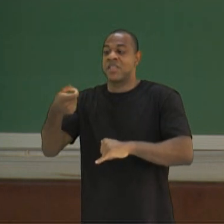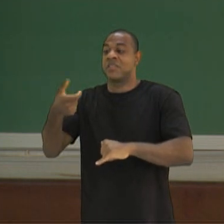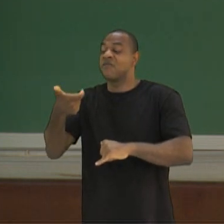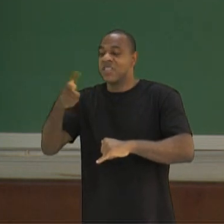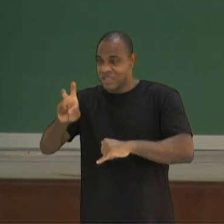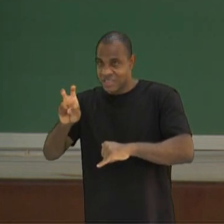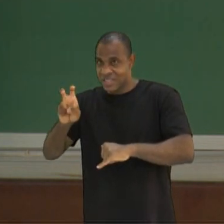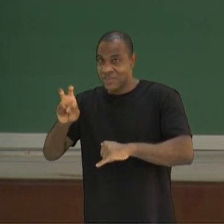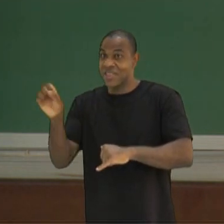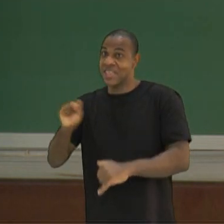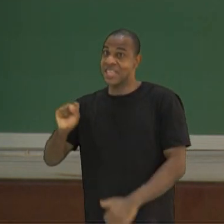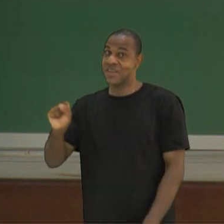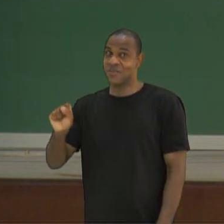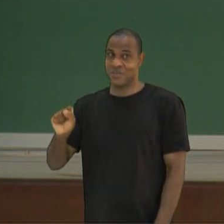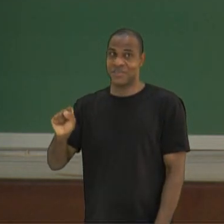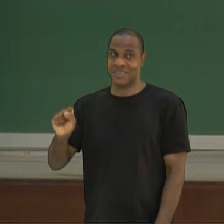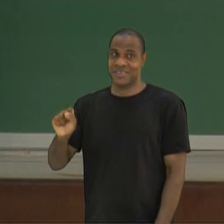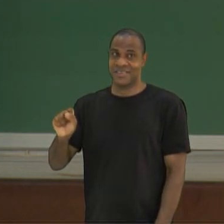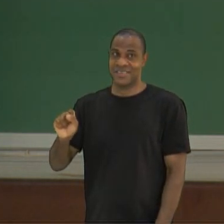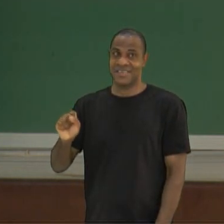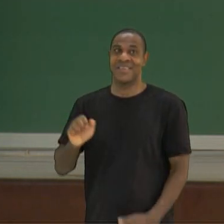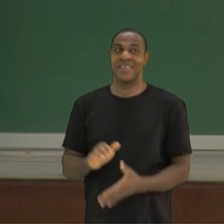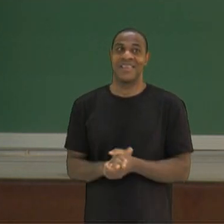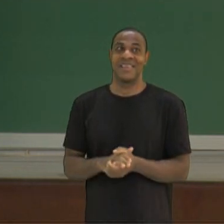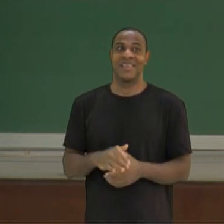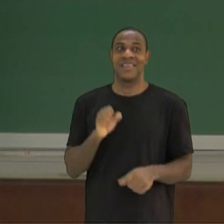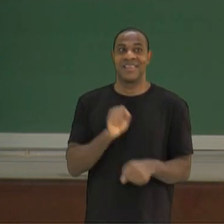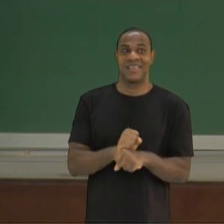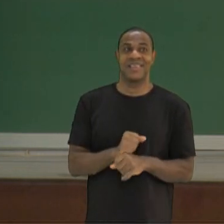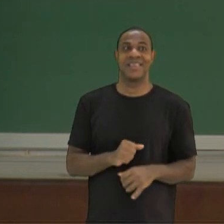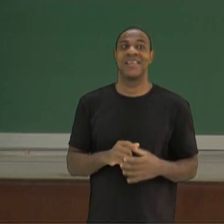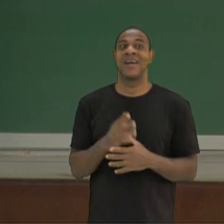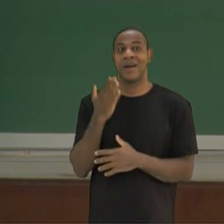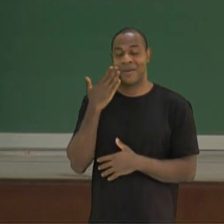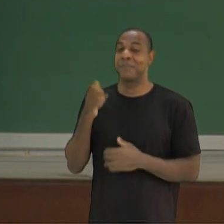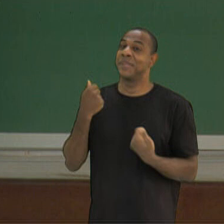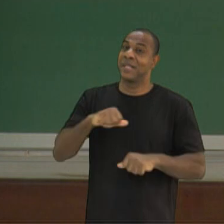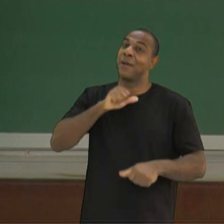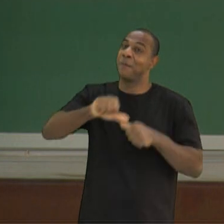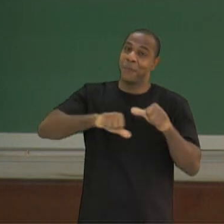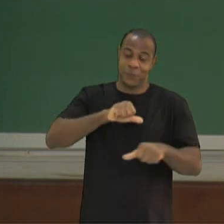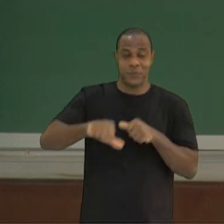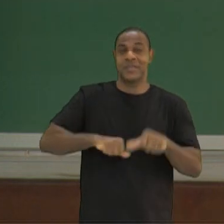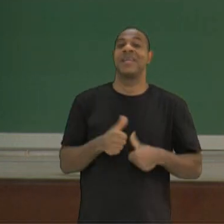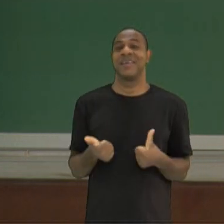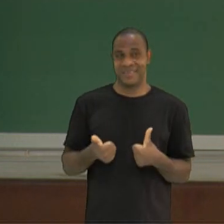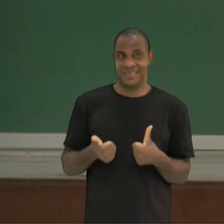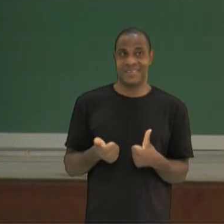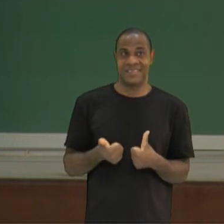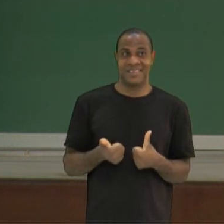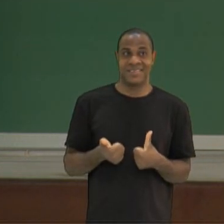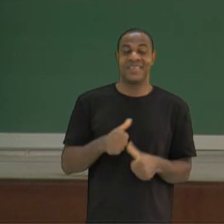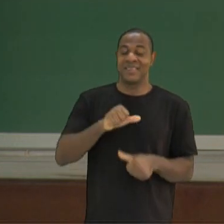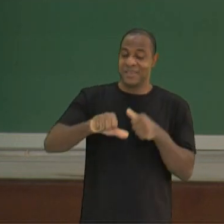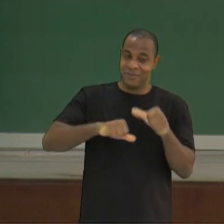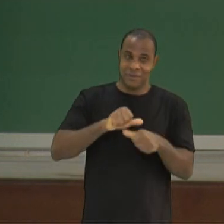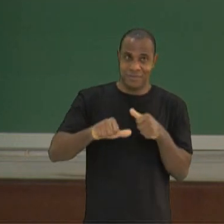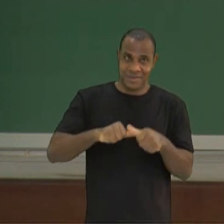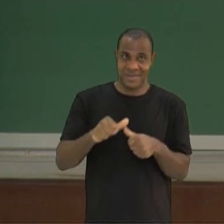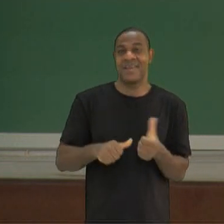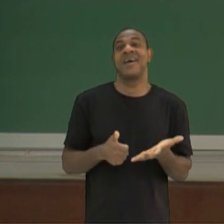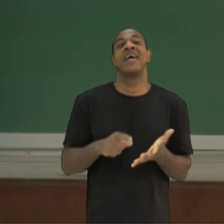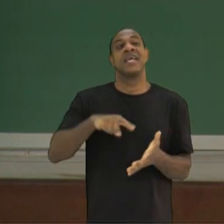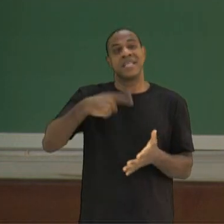segundos. Perceba que aqui é a mesma coisa. Você tem unidades, né, que são incompatíveis. Então, primeiro transforme ali